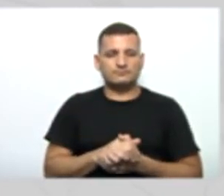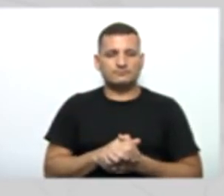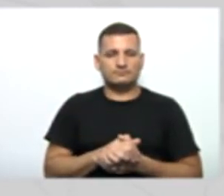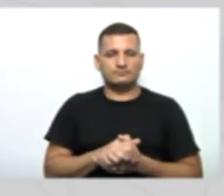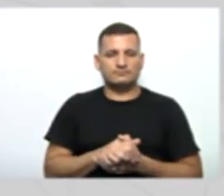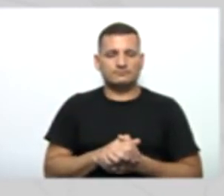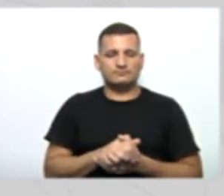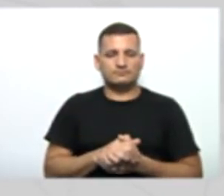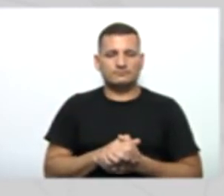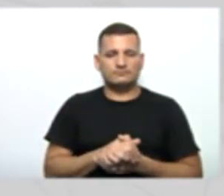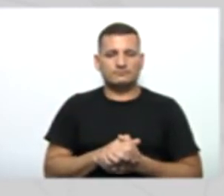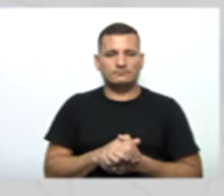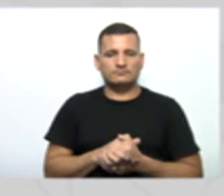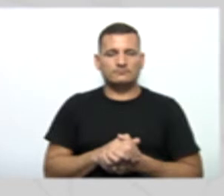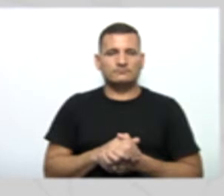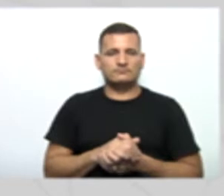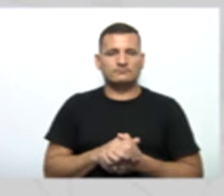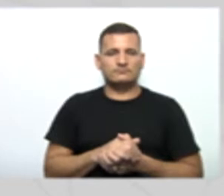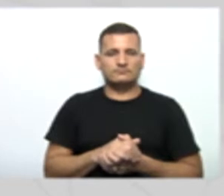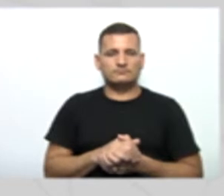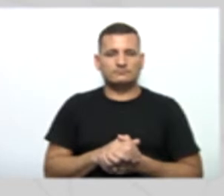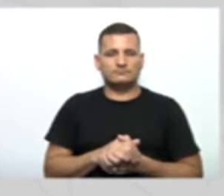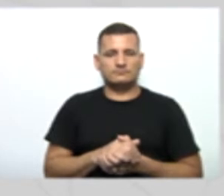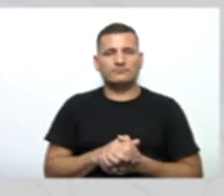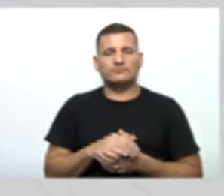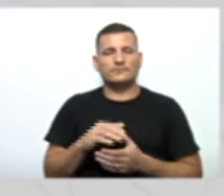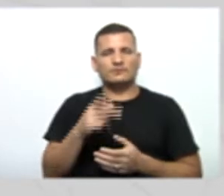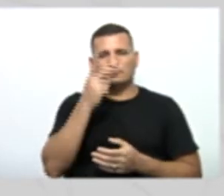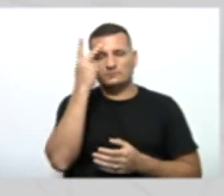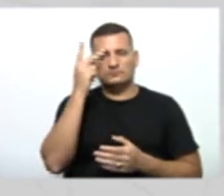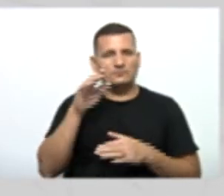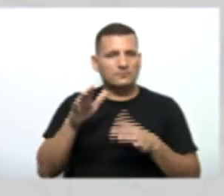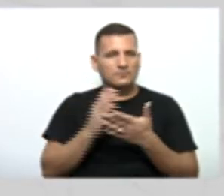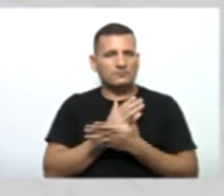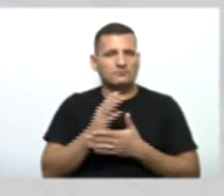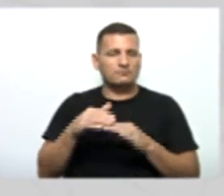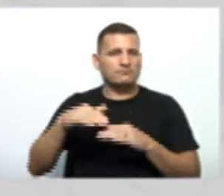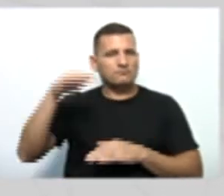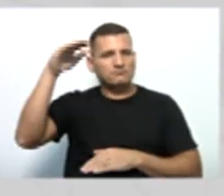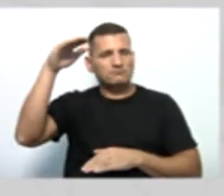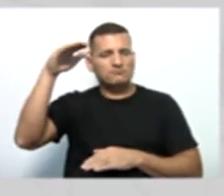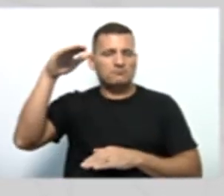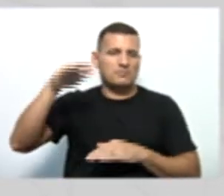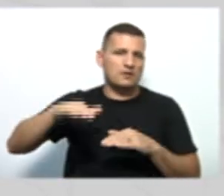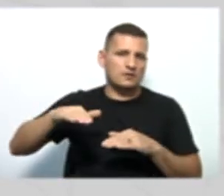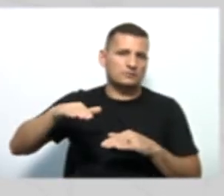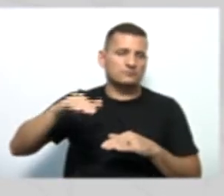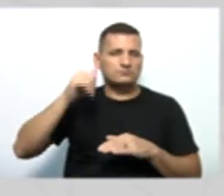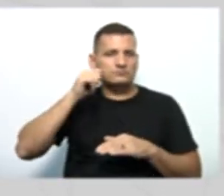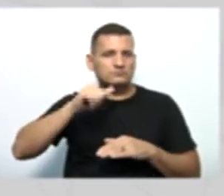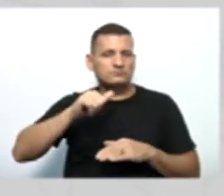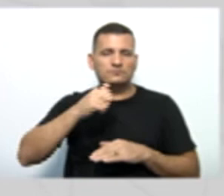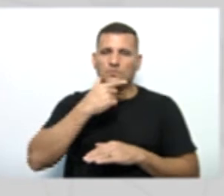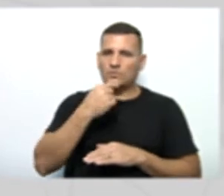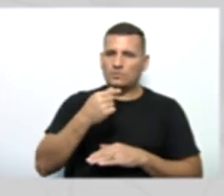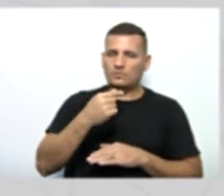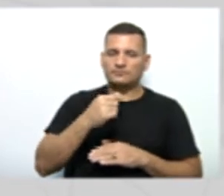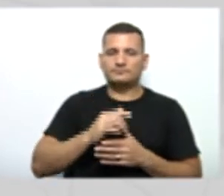das outras, umas altas, outras baixas, umas sexo masculino, outro sexo feminino, por